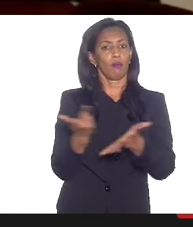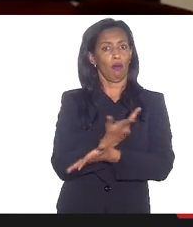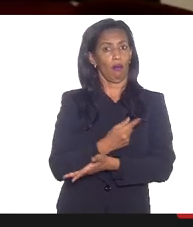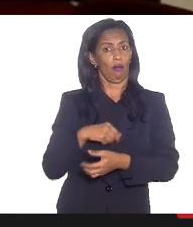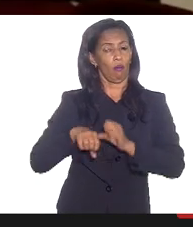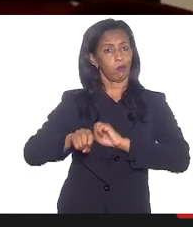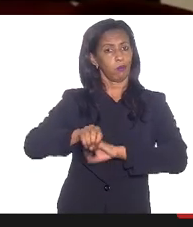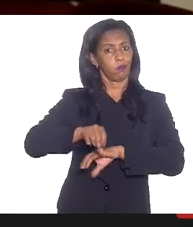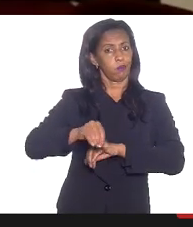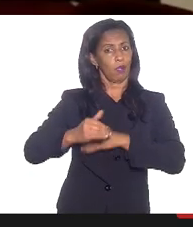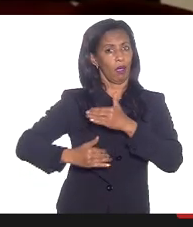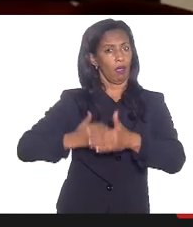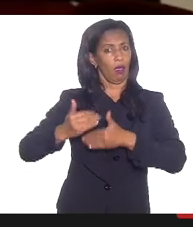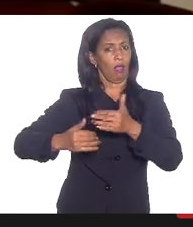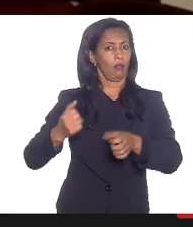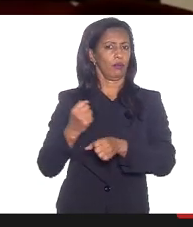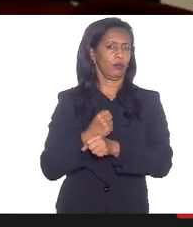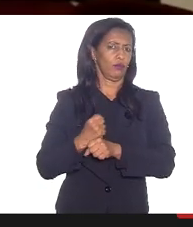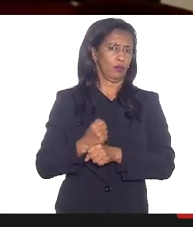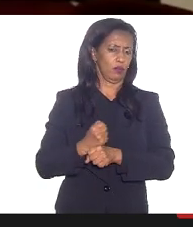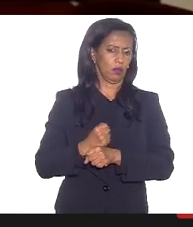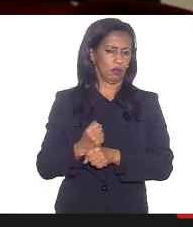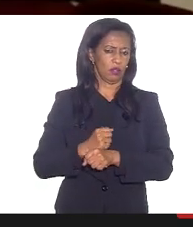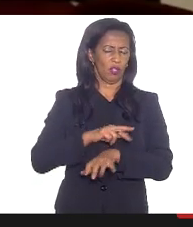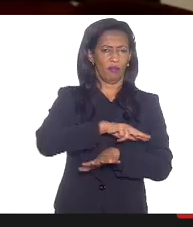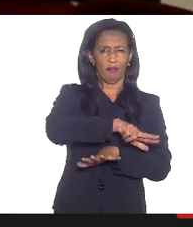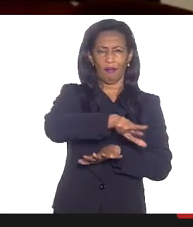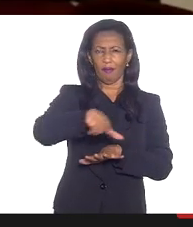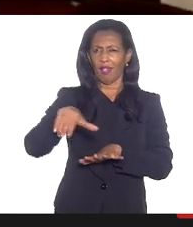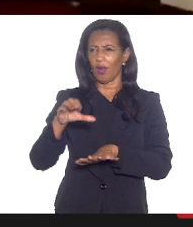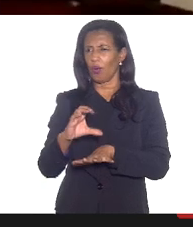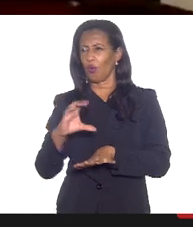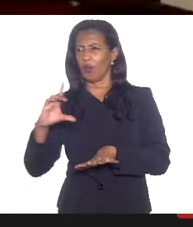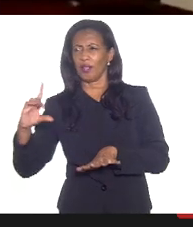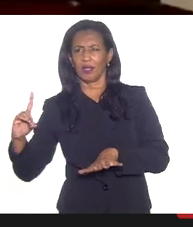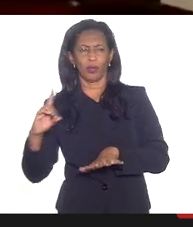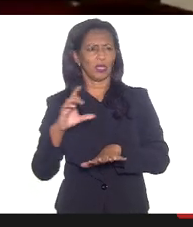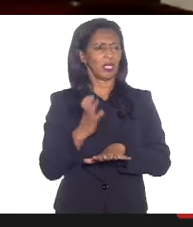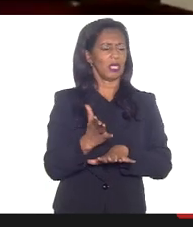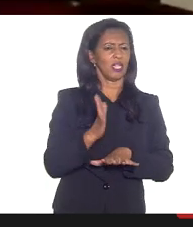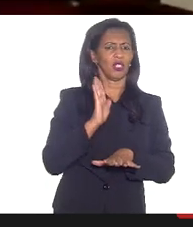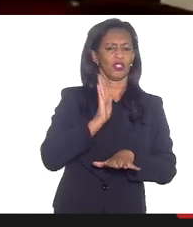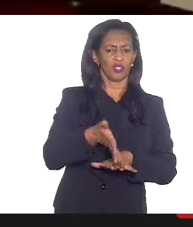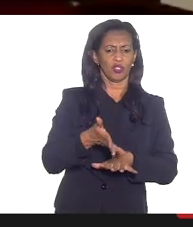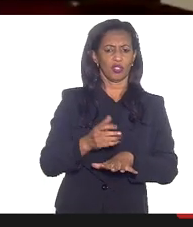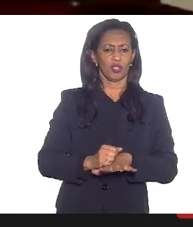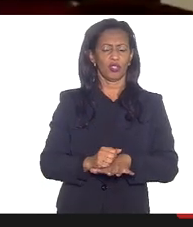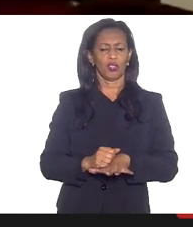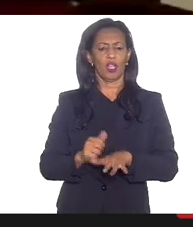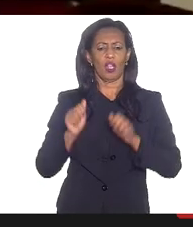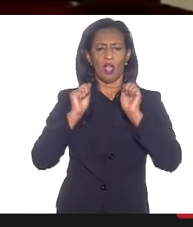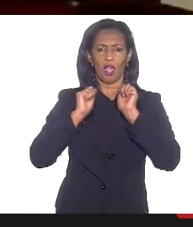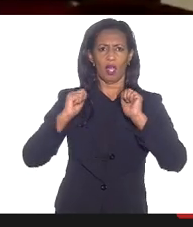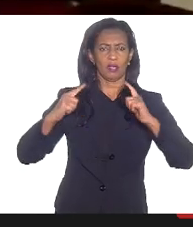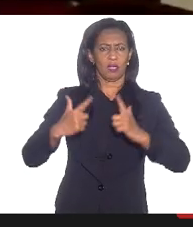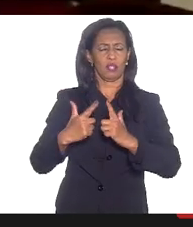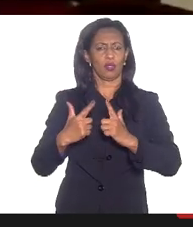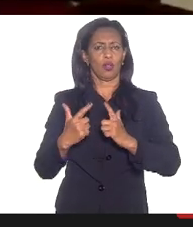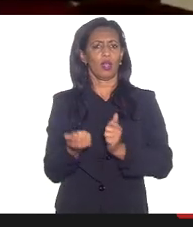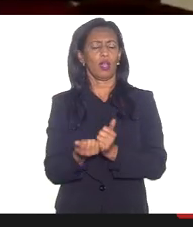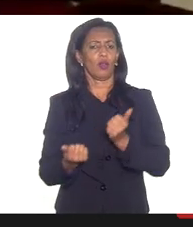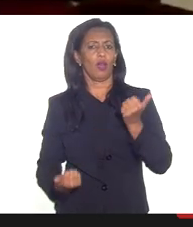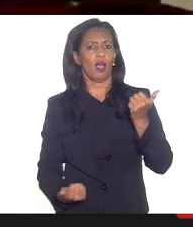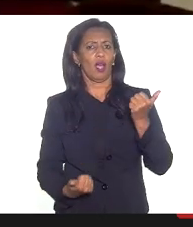acontecendo aí ao longo desses anos em várias coordenadorias, em várias... assessorando a diretoria de